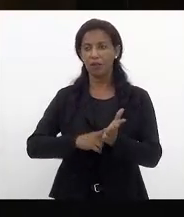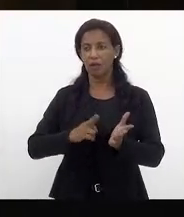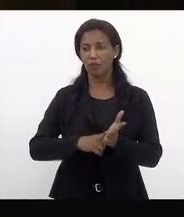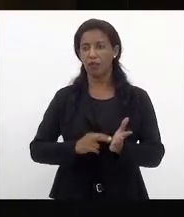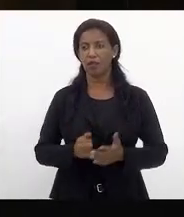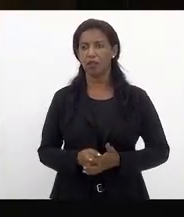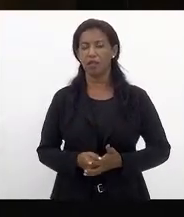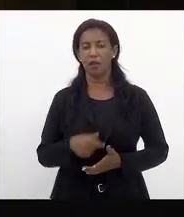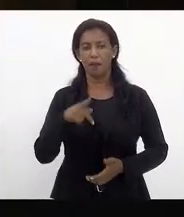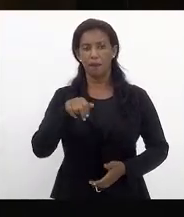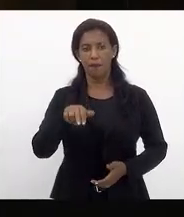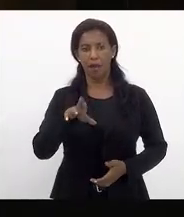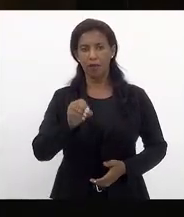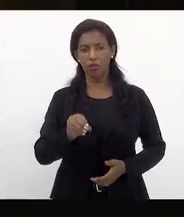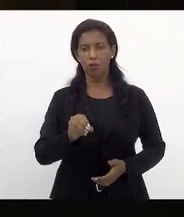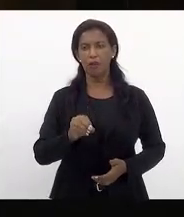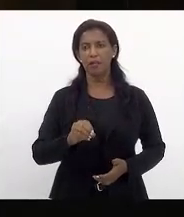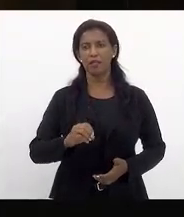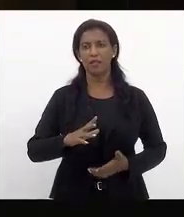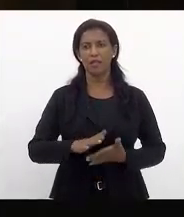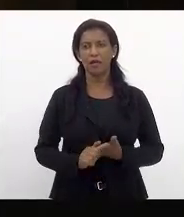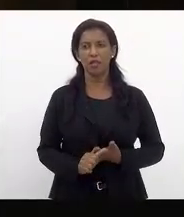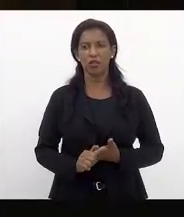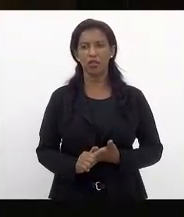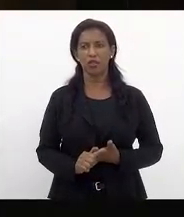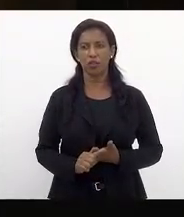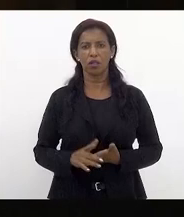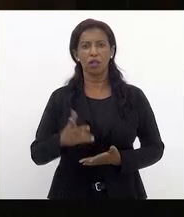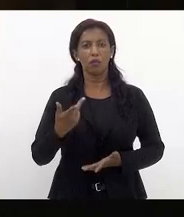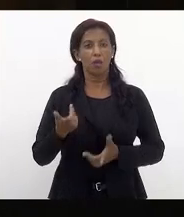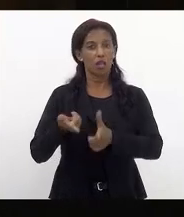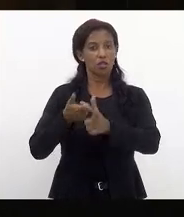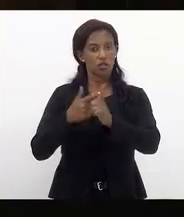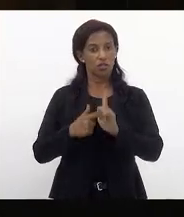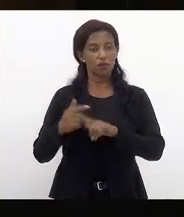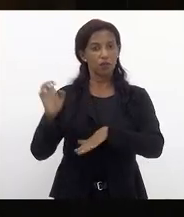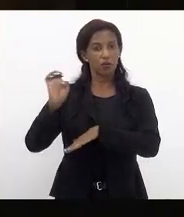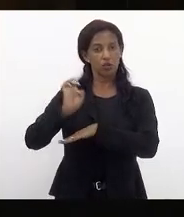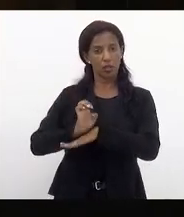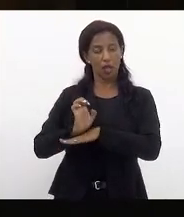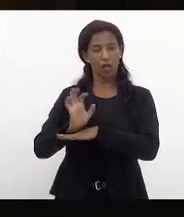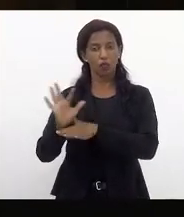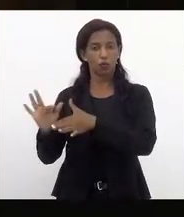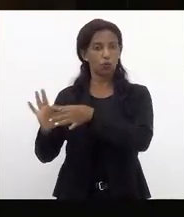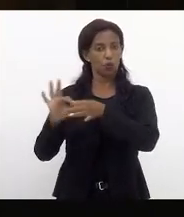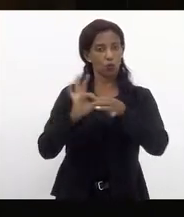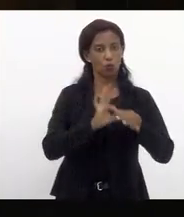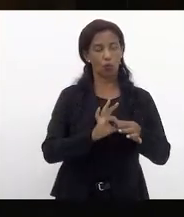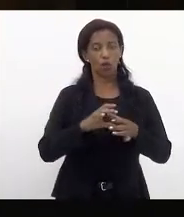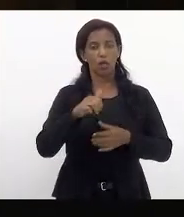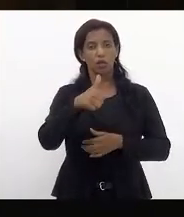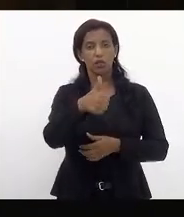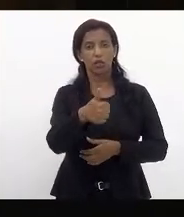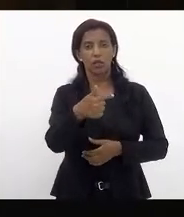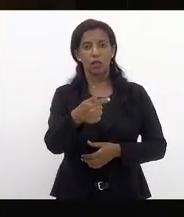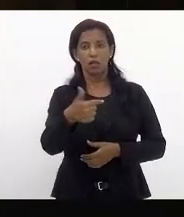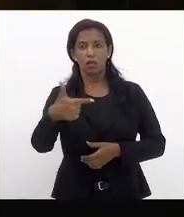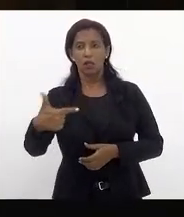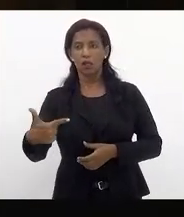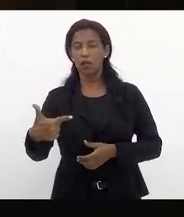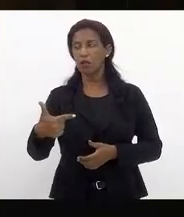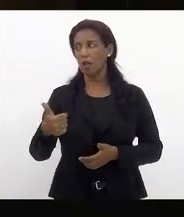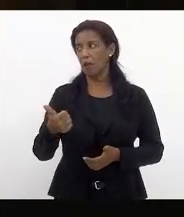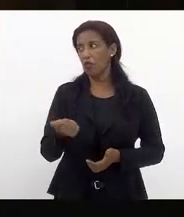de Paulo Guedes e Bolsonaro, colocará a dívida do Estado com a União em 172